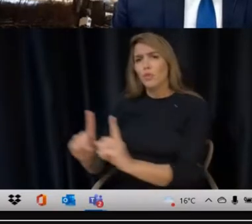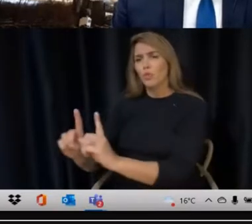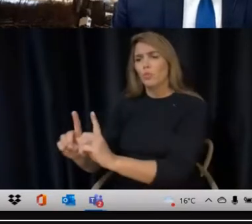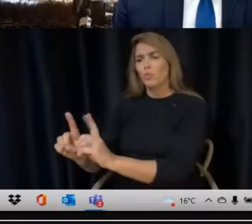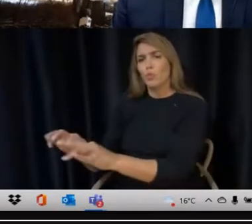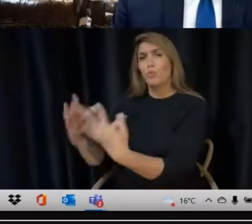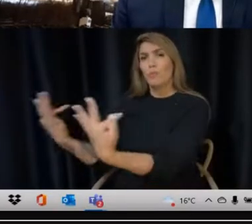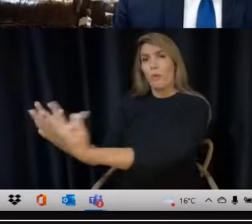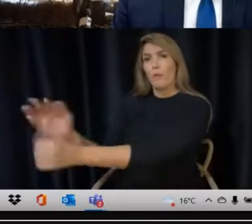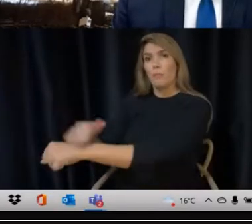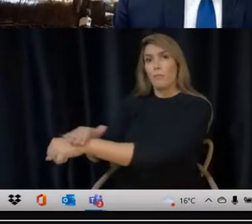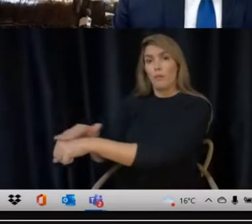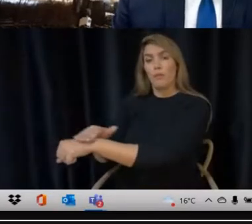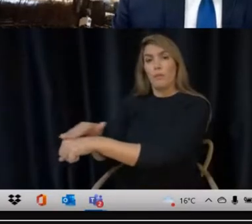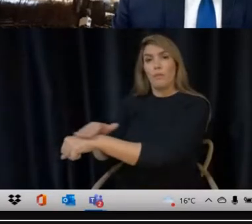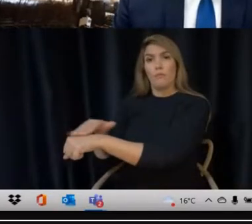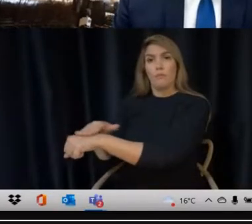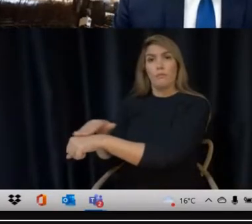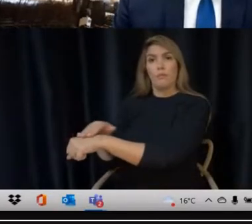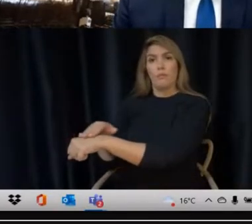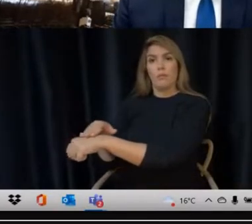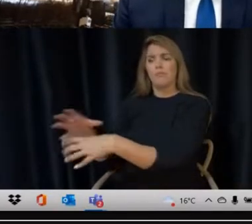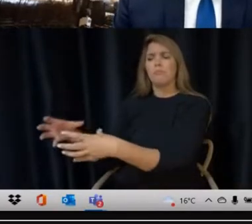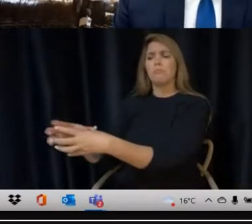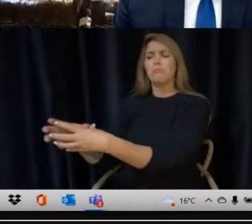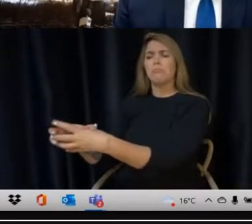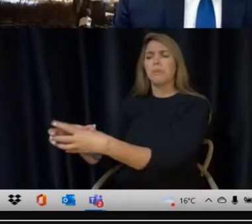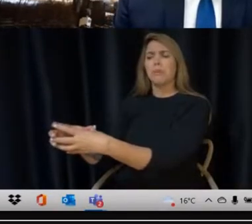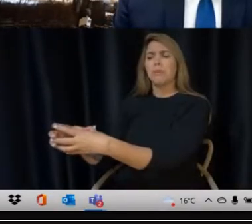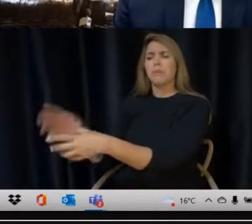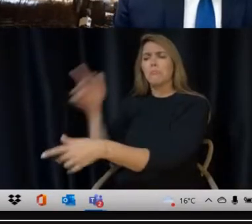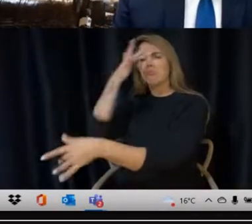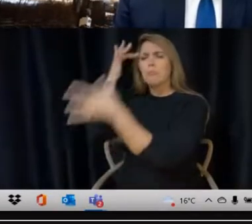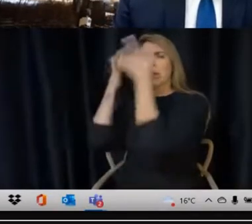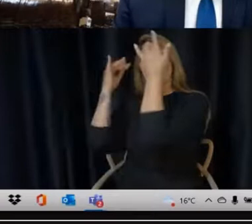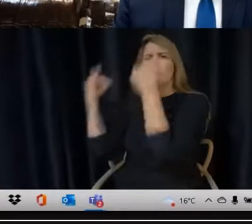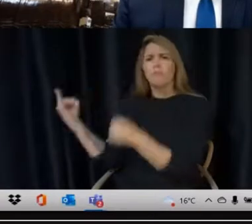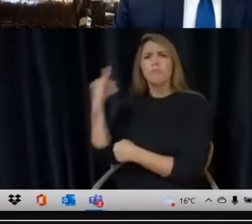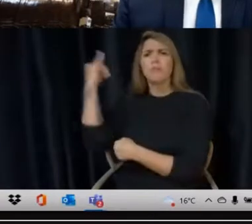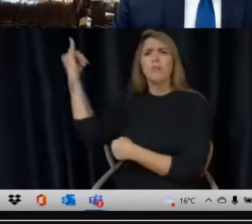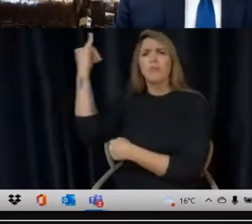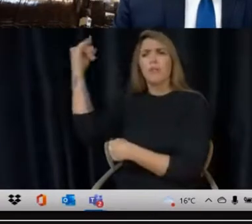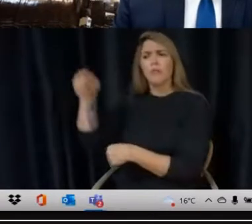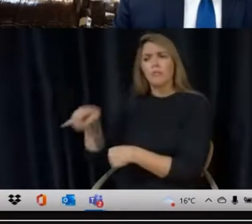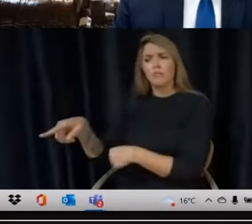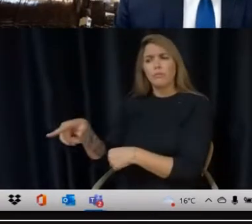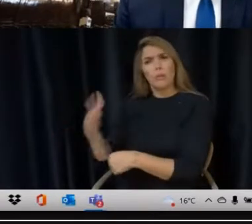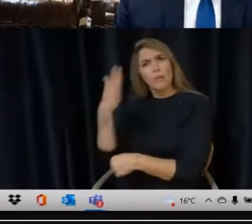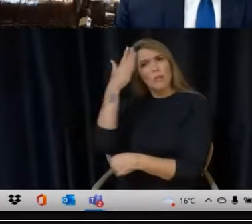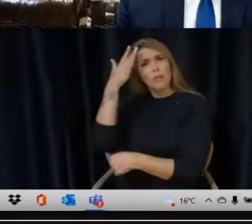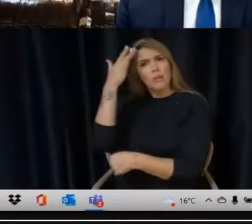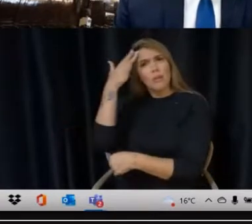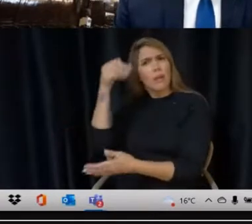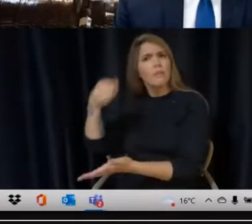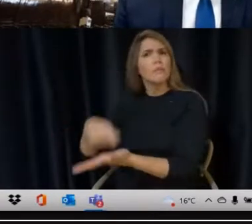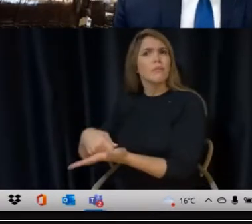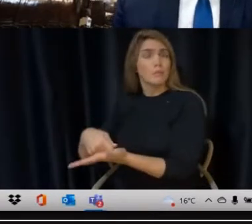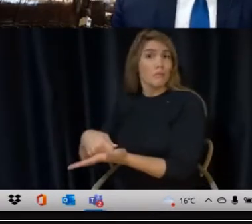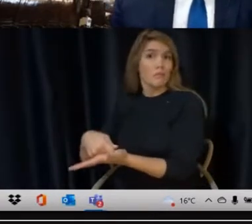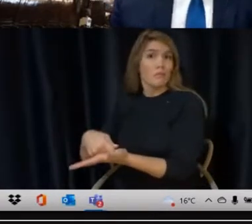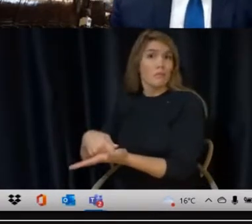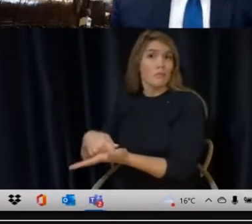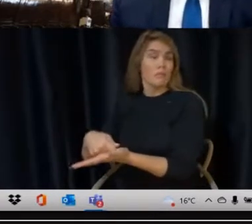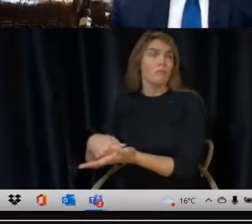membros importantes para se tomar a decisão. E a gente confia na família. Então, se a família fala para mim, olha, só tenho eu